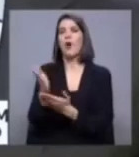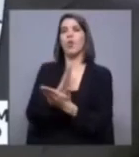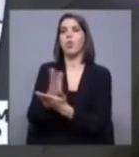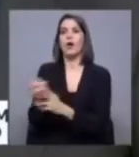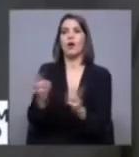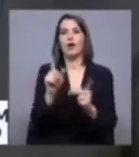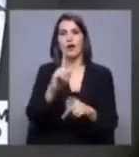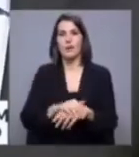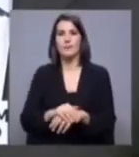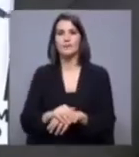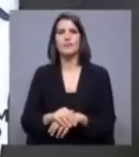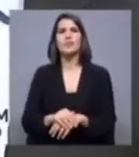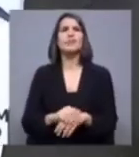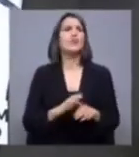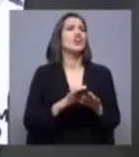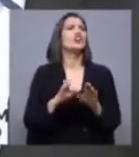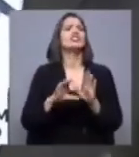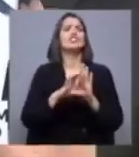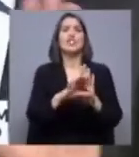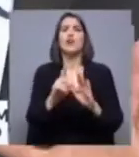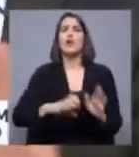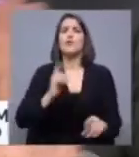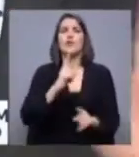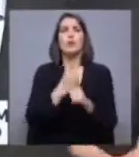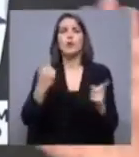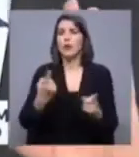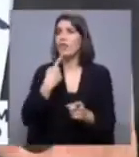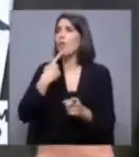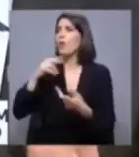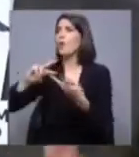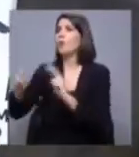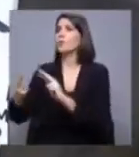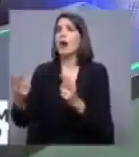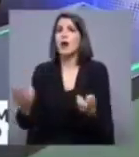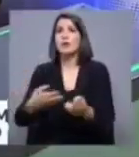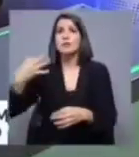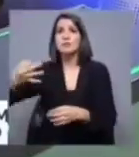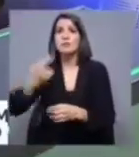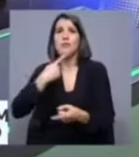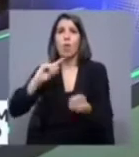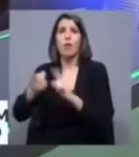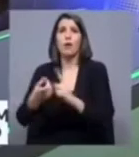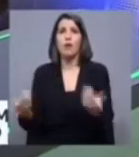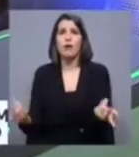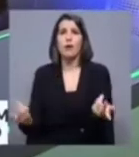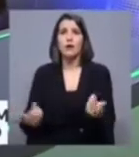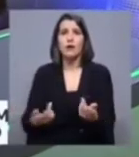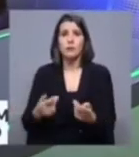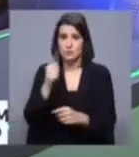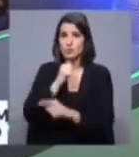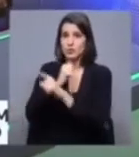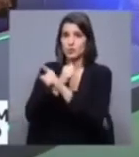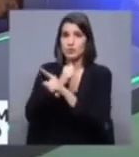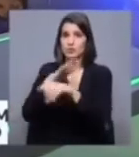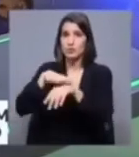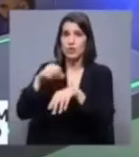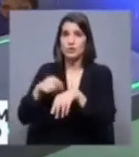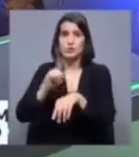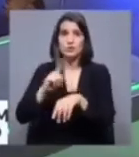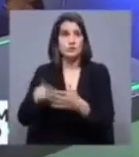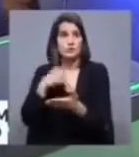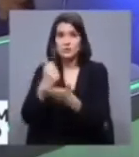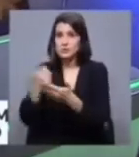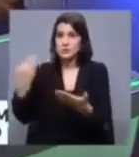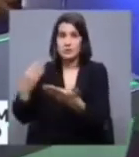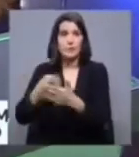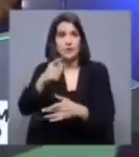é confiável? Porque diz tudo o seu contrário. Houve um caso... Mas agora, ou desde os Açores? Não, desde sempre. Desde sempre. Por isso é que eu digo, a